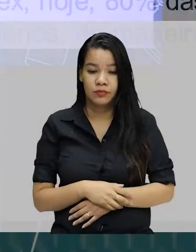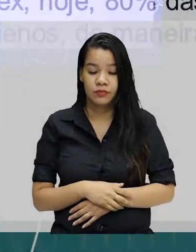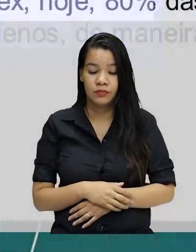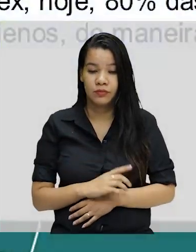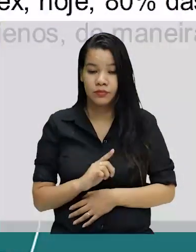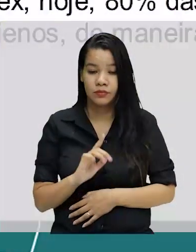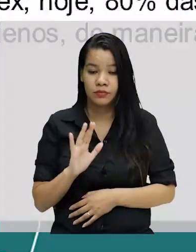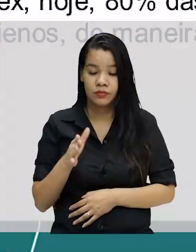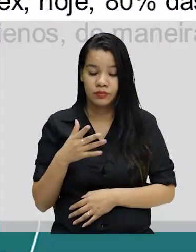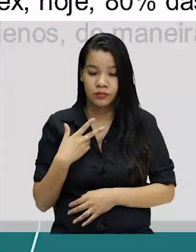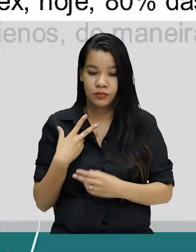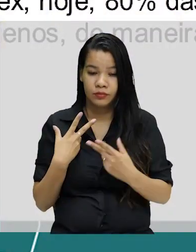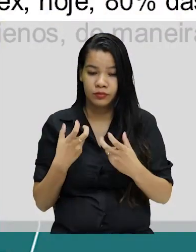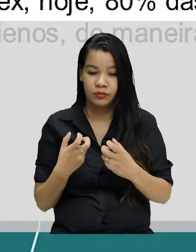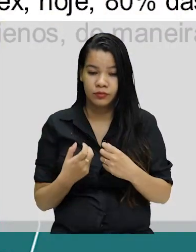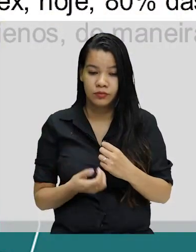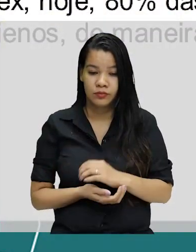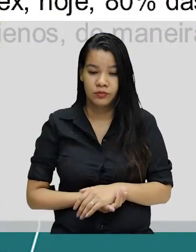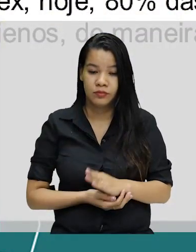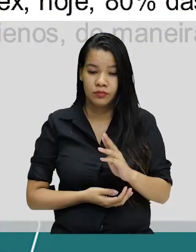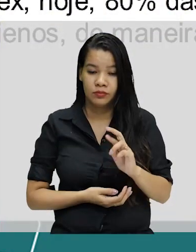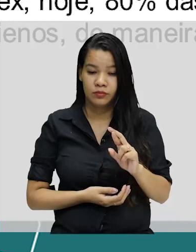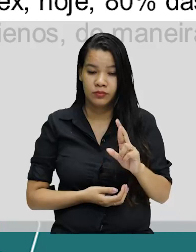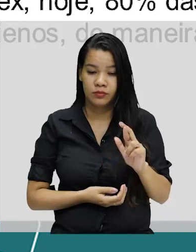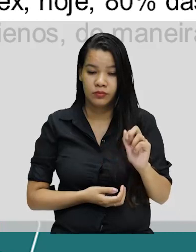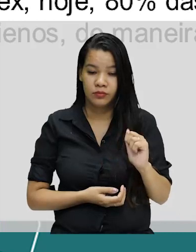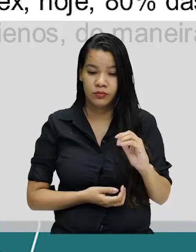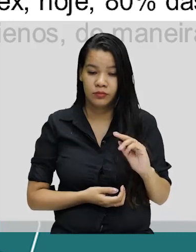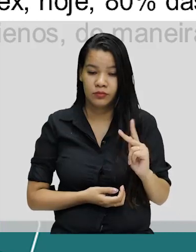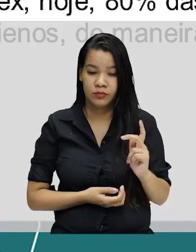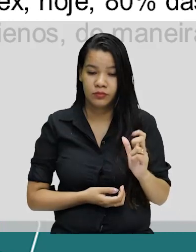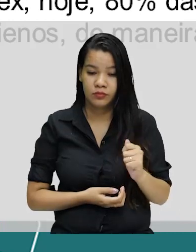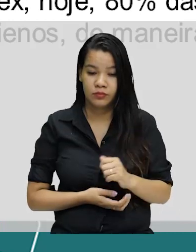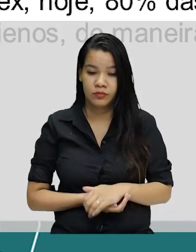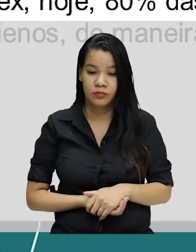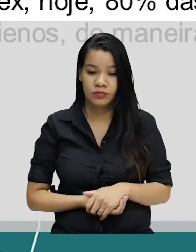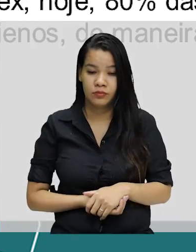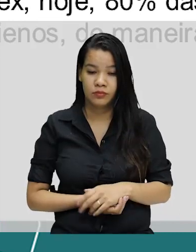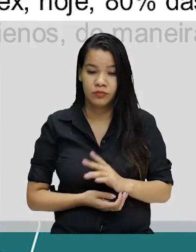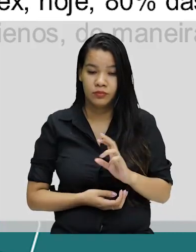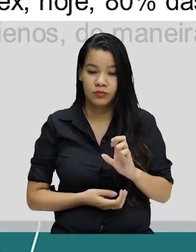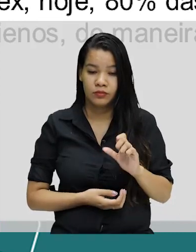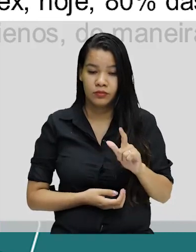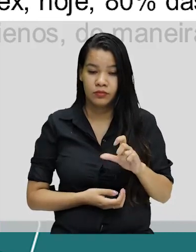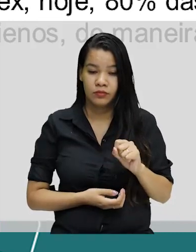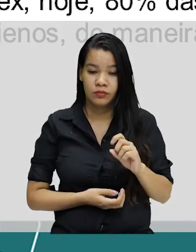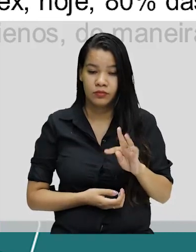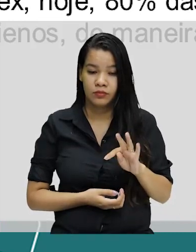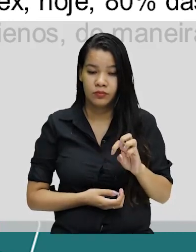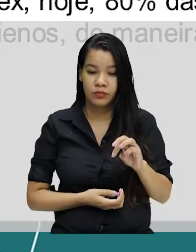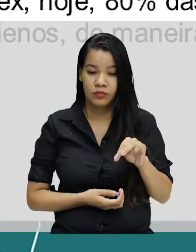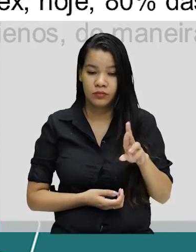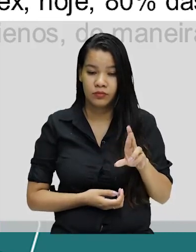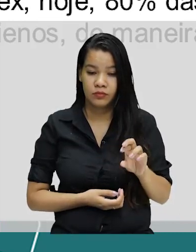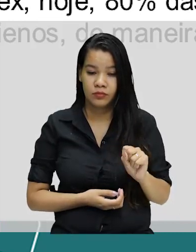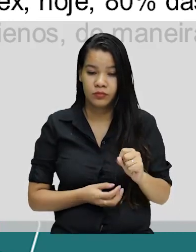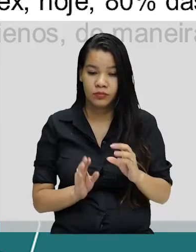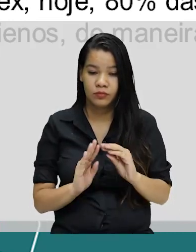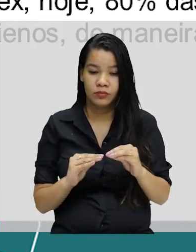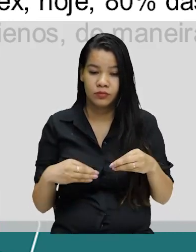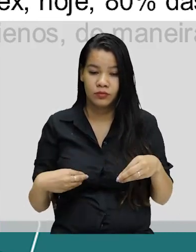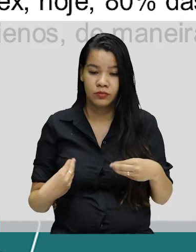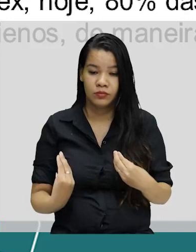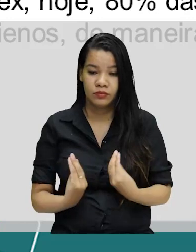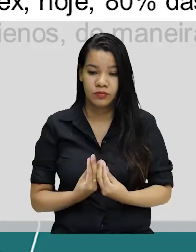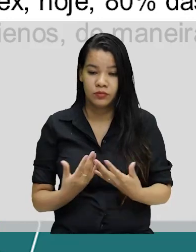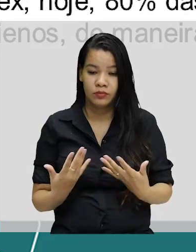você já percebeu isso nas borrachas, né? Então, elastômeros são substâncias que, quando